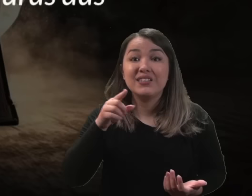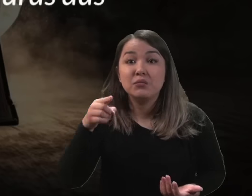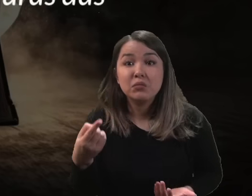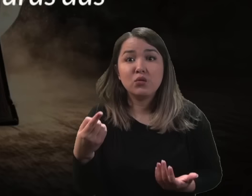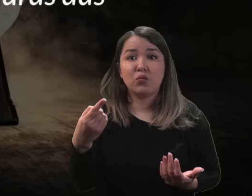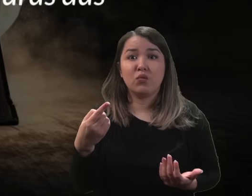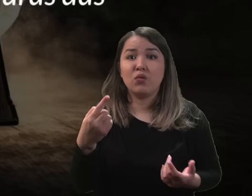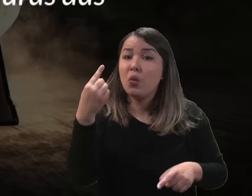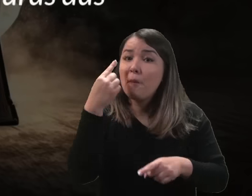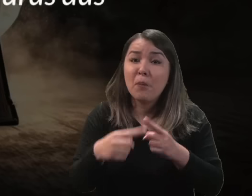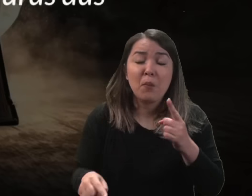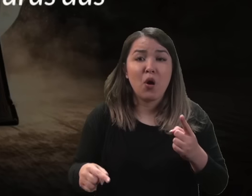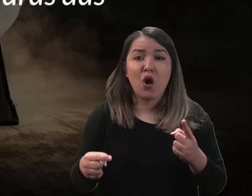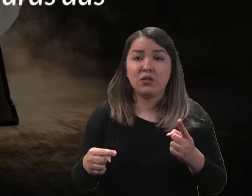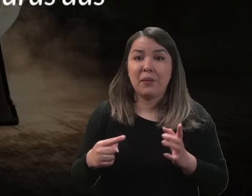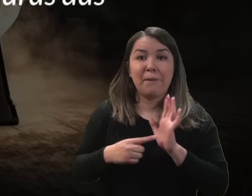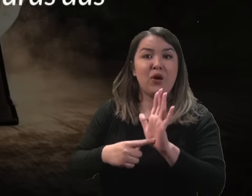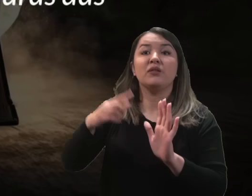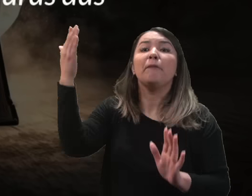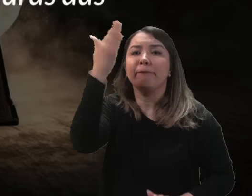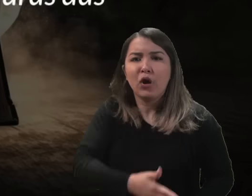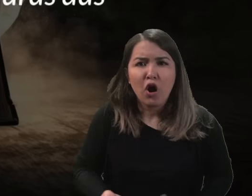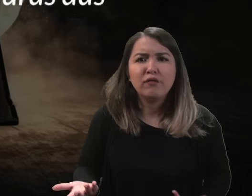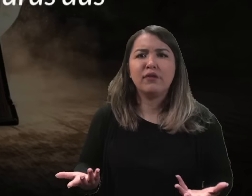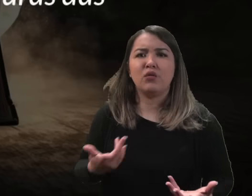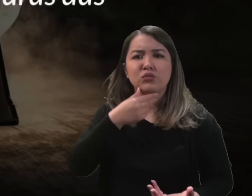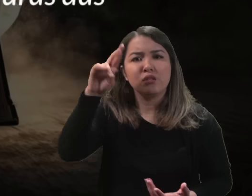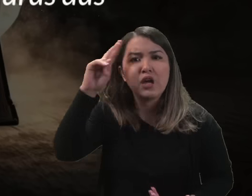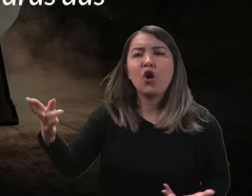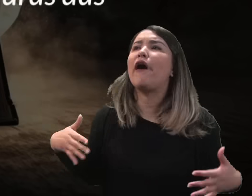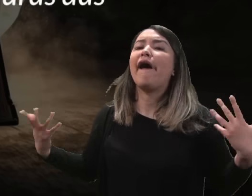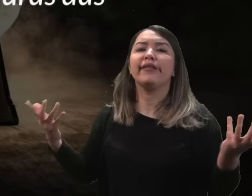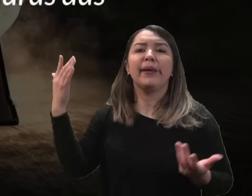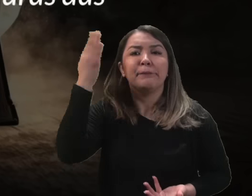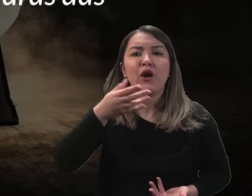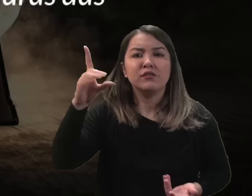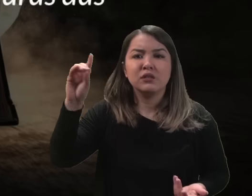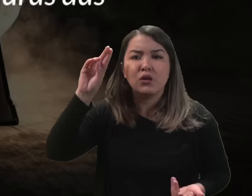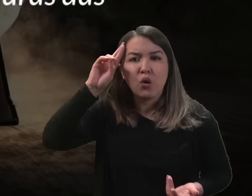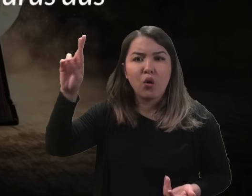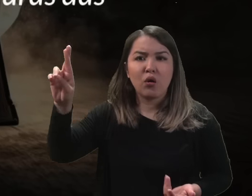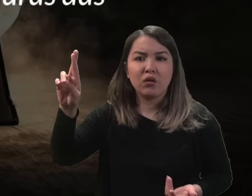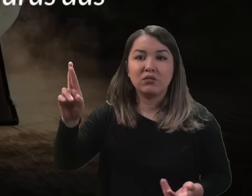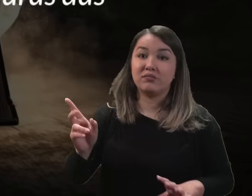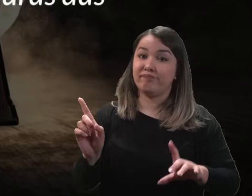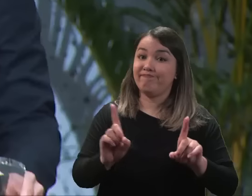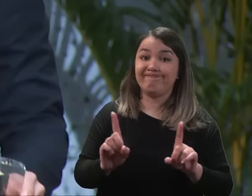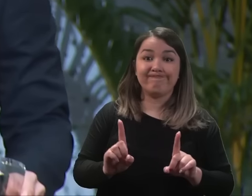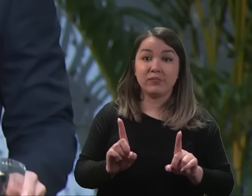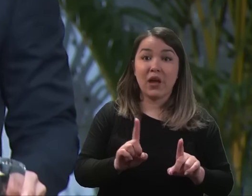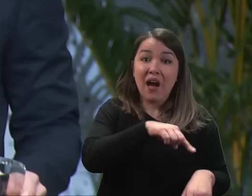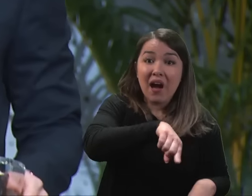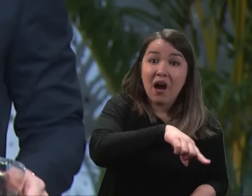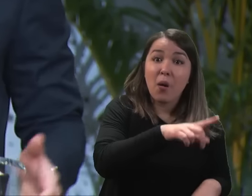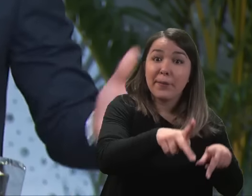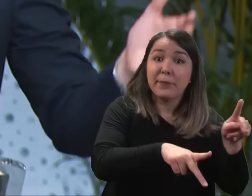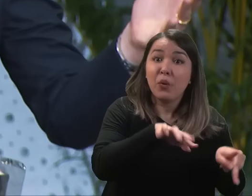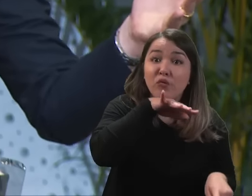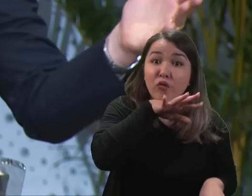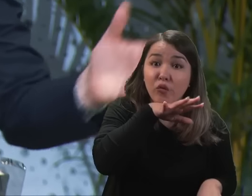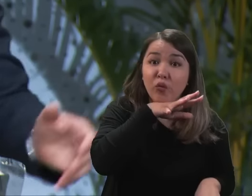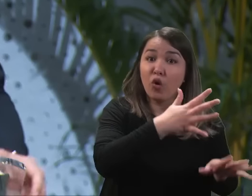Senhor a prova como alguns deles já fizeram e pereceram pelas mordeduras das serpentes ó